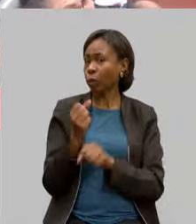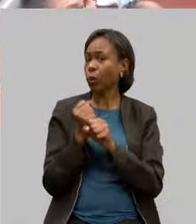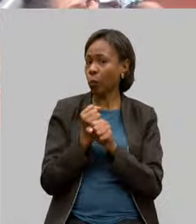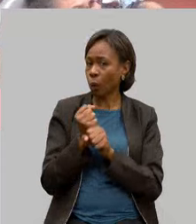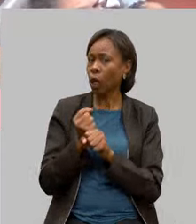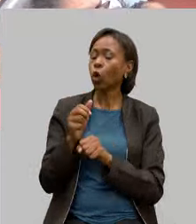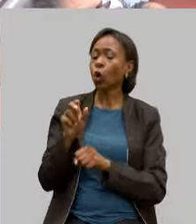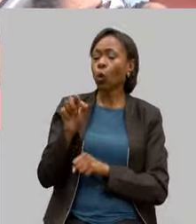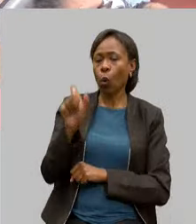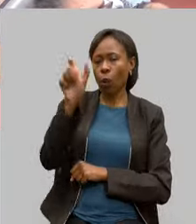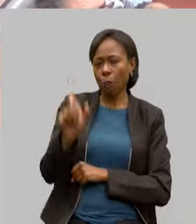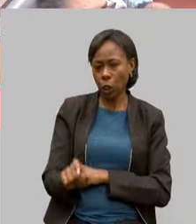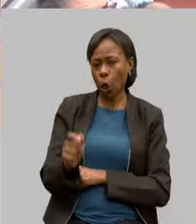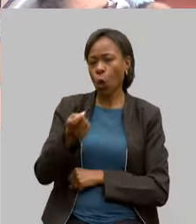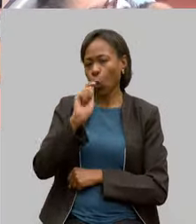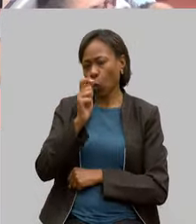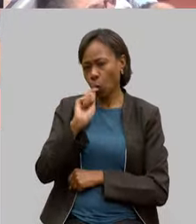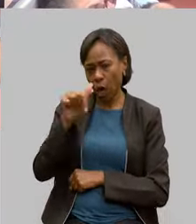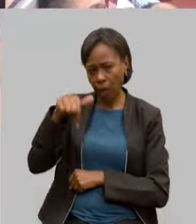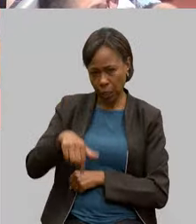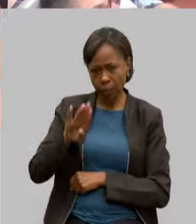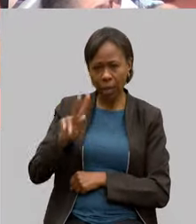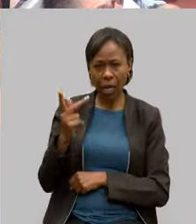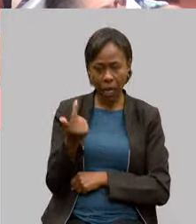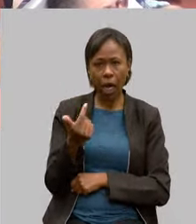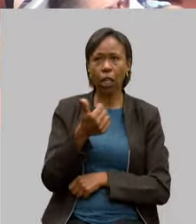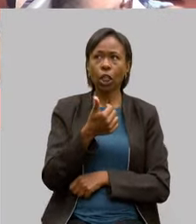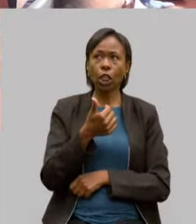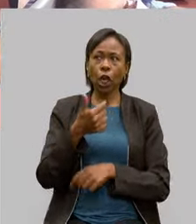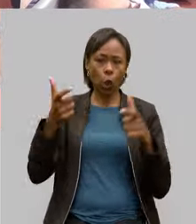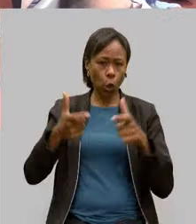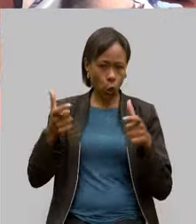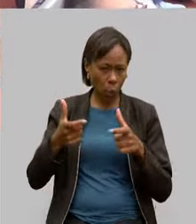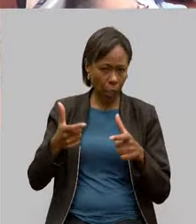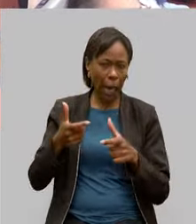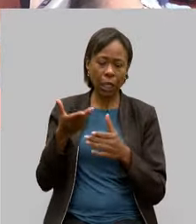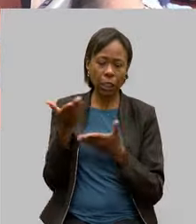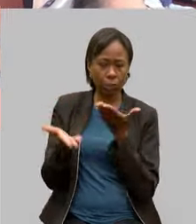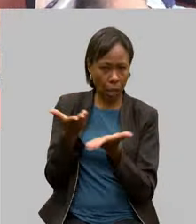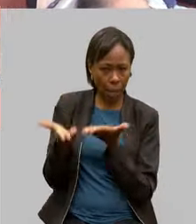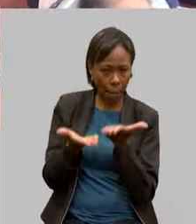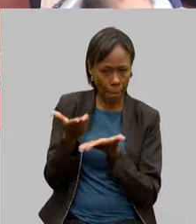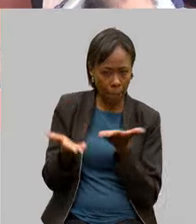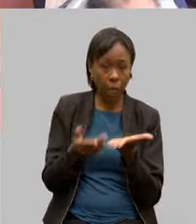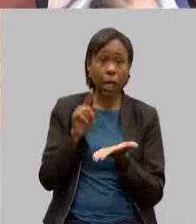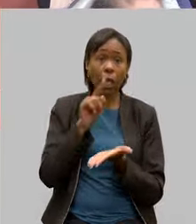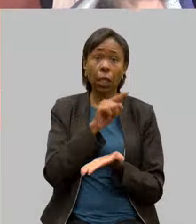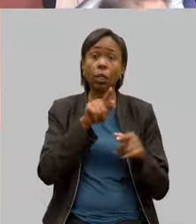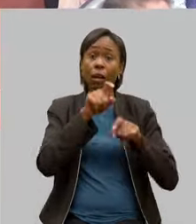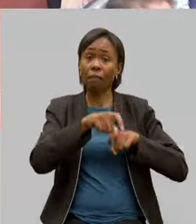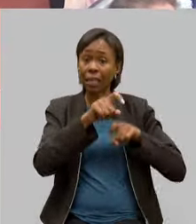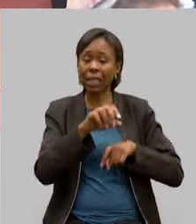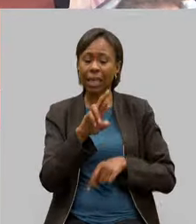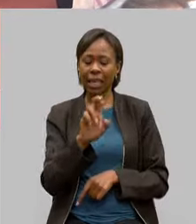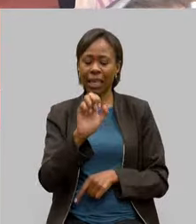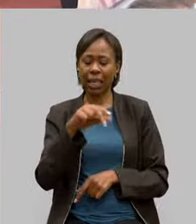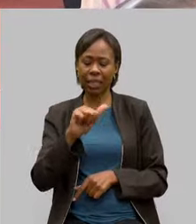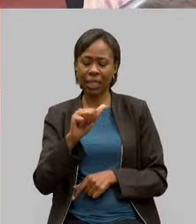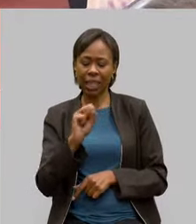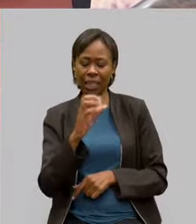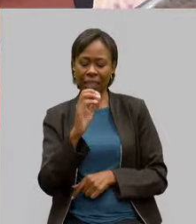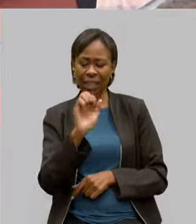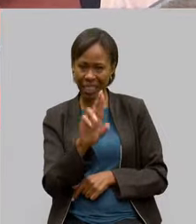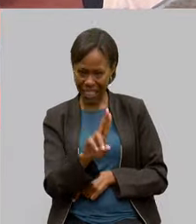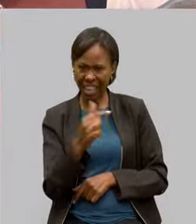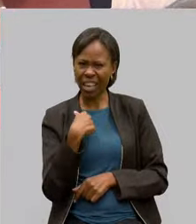PR ade terapêutica durante 8 anos eu prestei serviços voluntários à Fazenda Renascer então eu vou falar do lugar